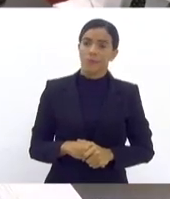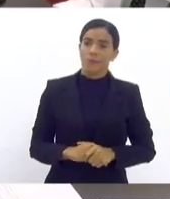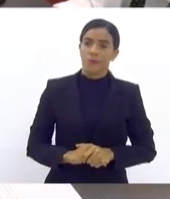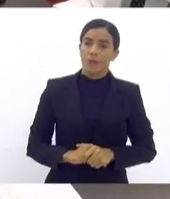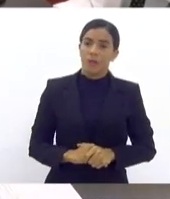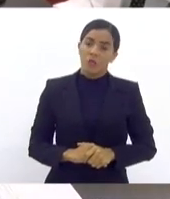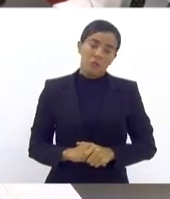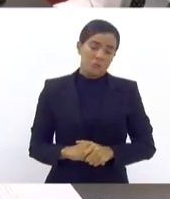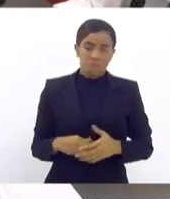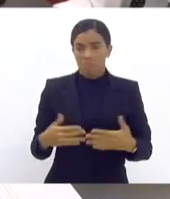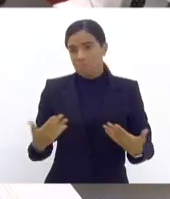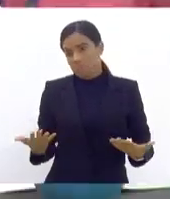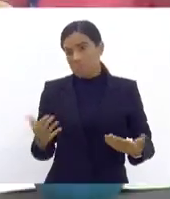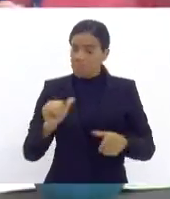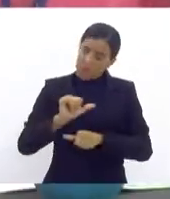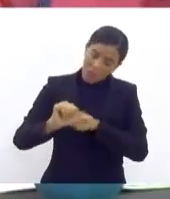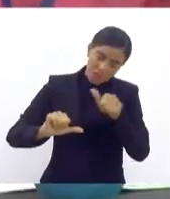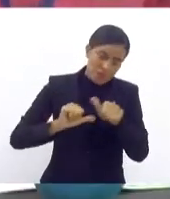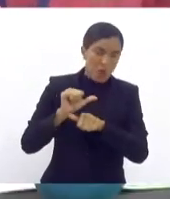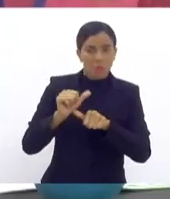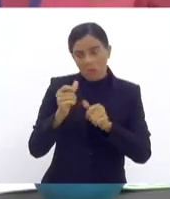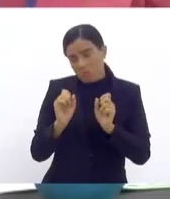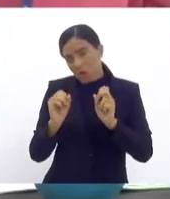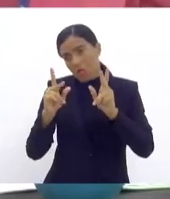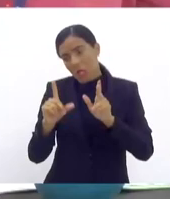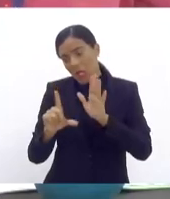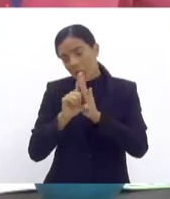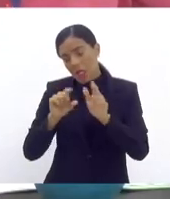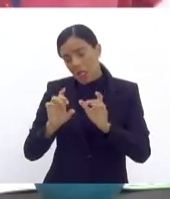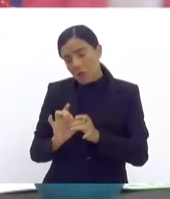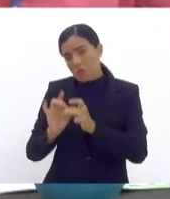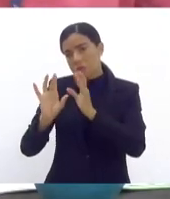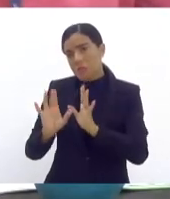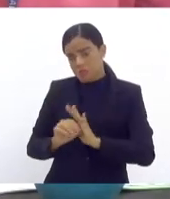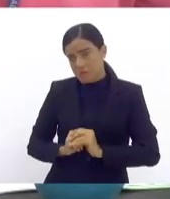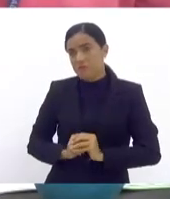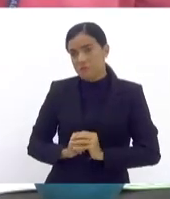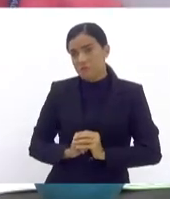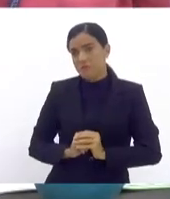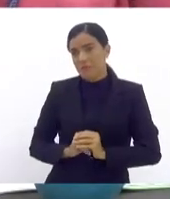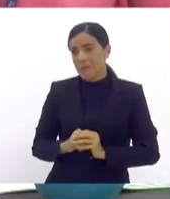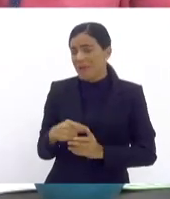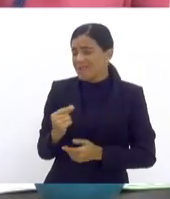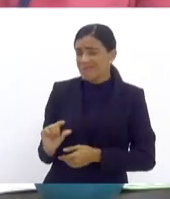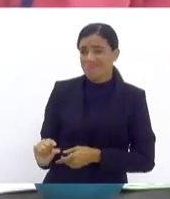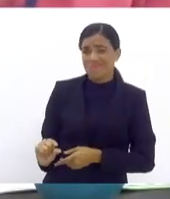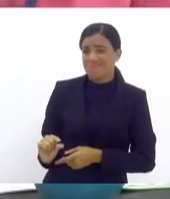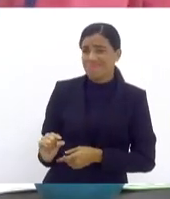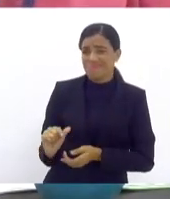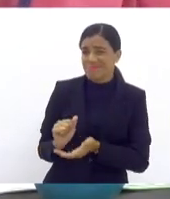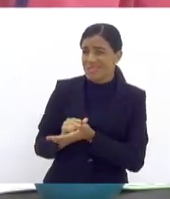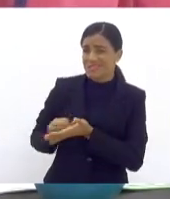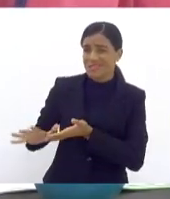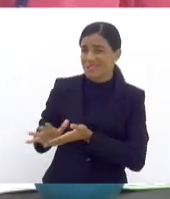Sugestão. Então, transforma em autorizativo, então. Mas eu acho que é mínimo o valor que vai ser gasto para criar um campo no sistema. Eu